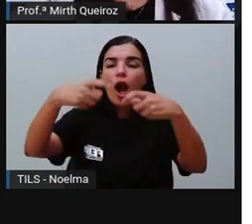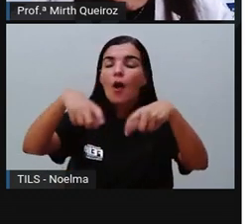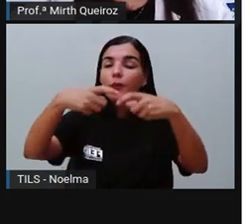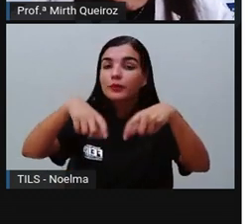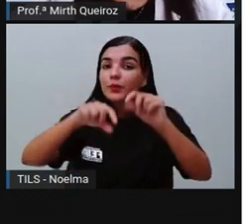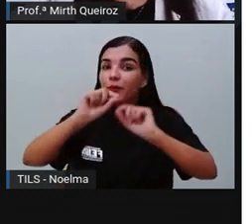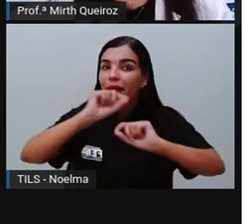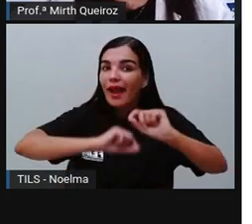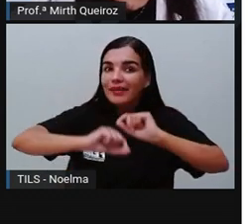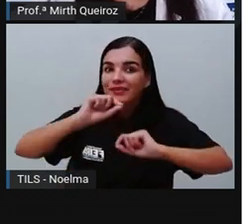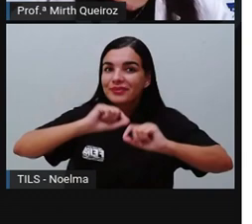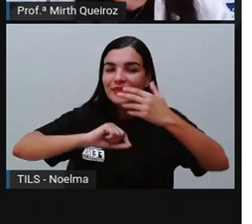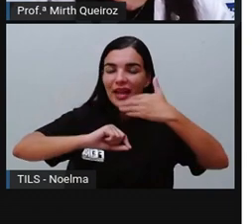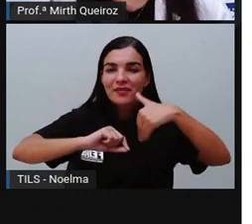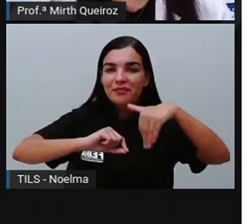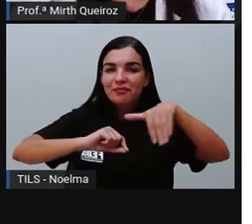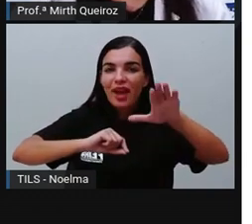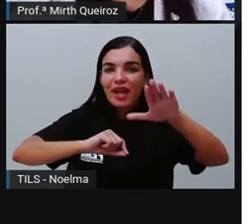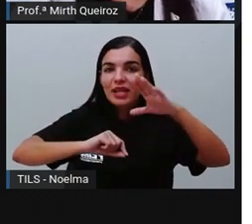gente vai